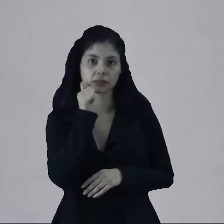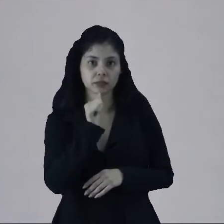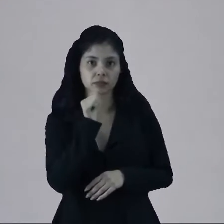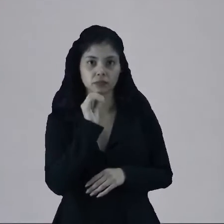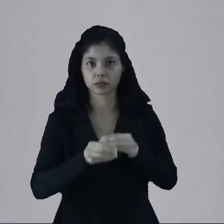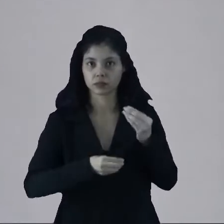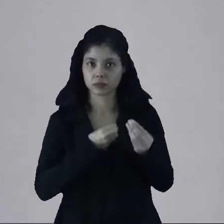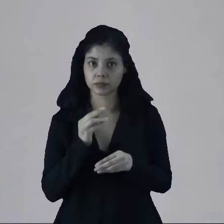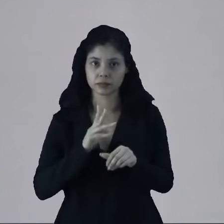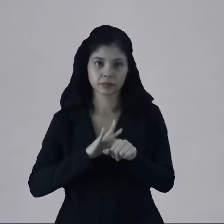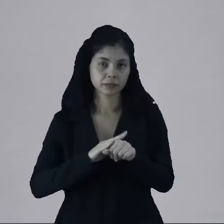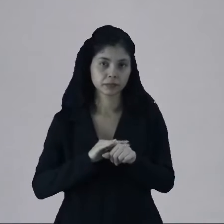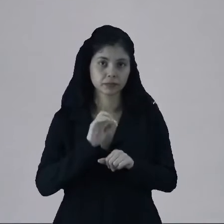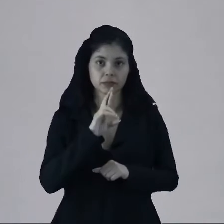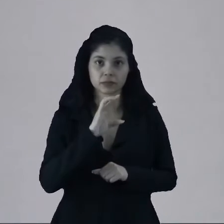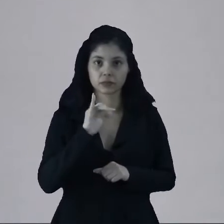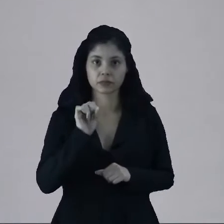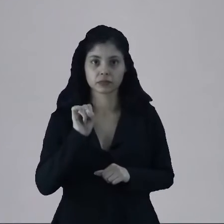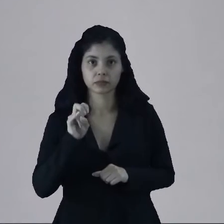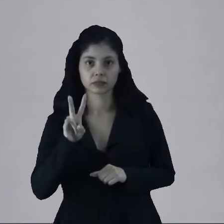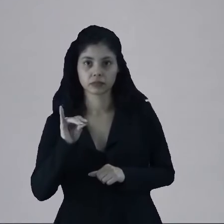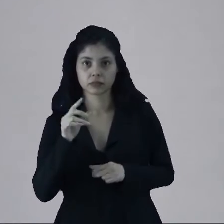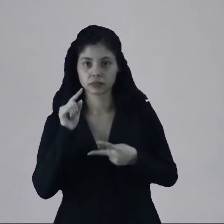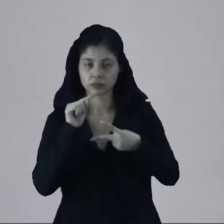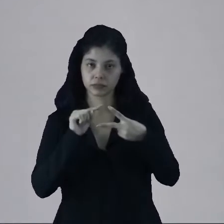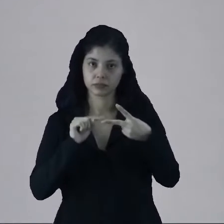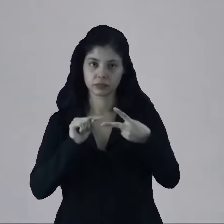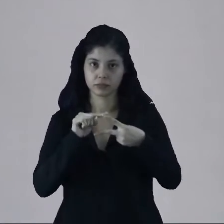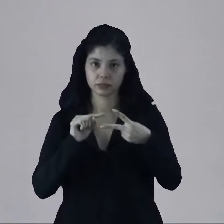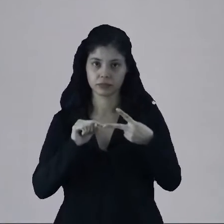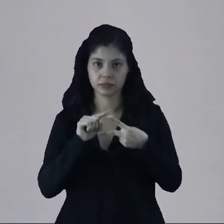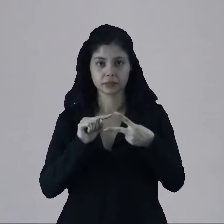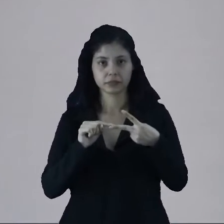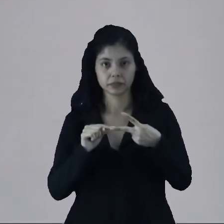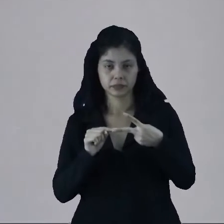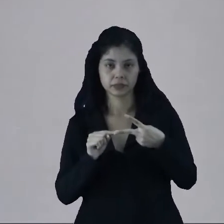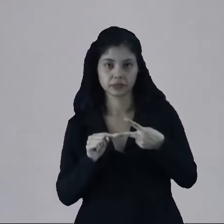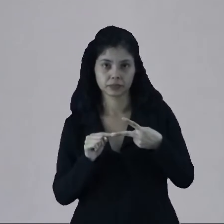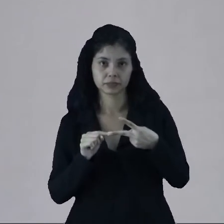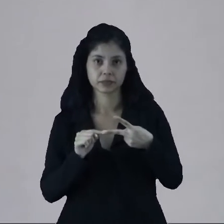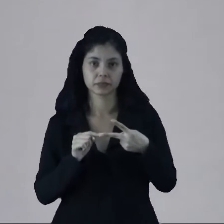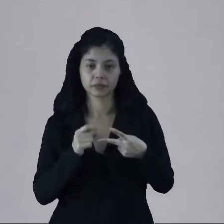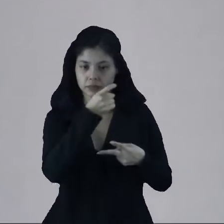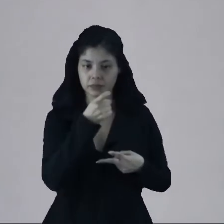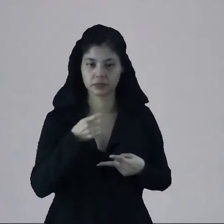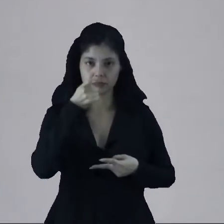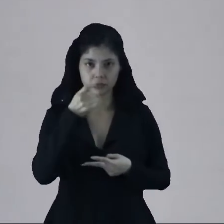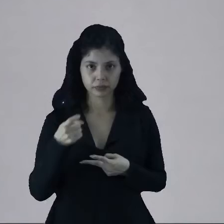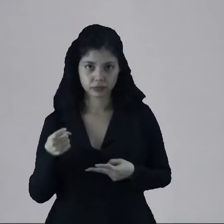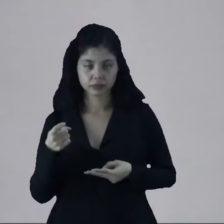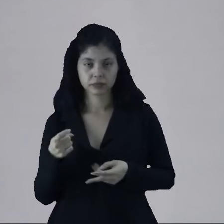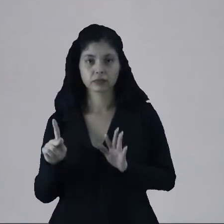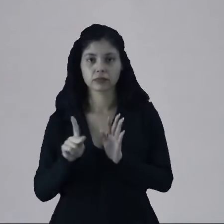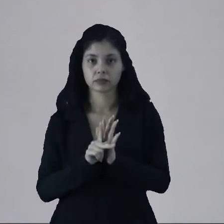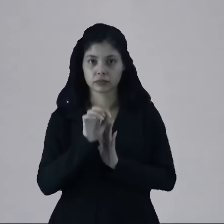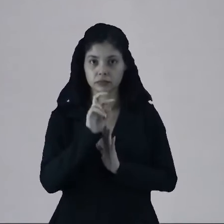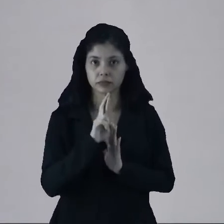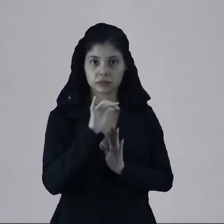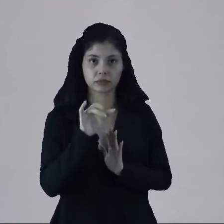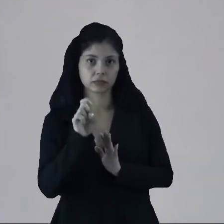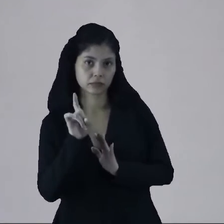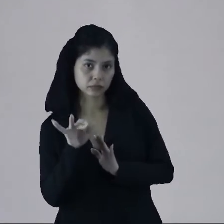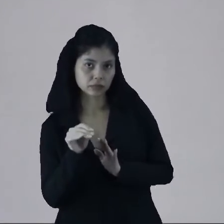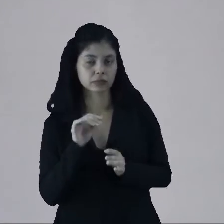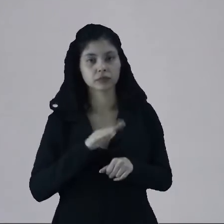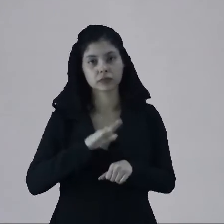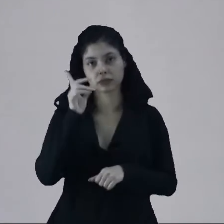mulher, como é uma doença recessiva, eu vou precisar que os 2 cromossomos, os 2X, sejam recessivos, e